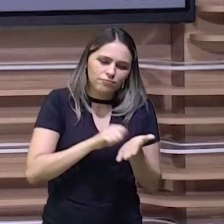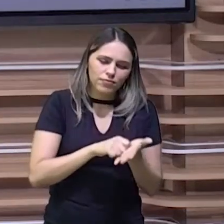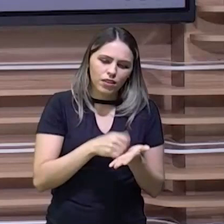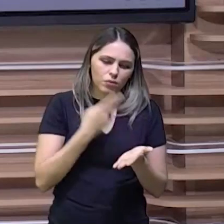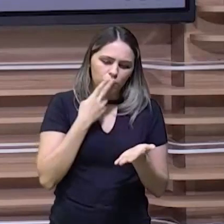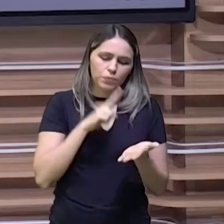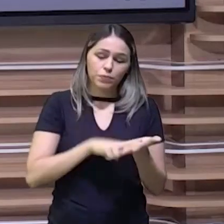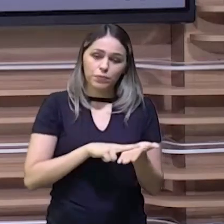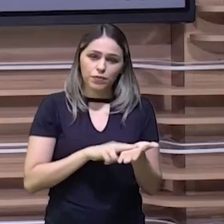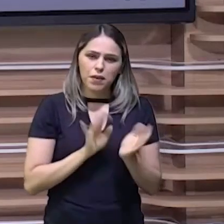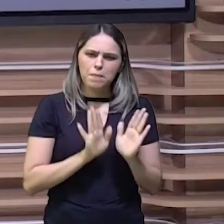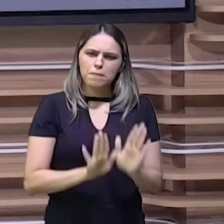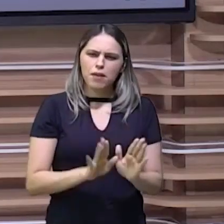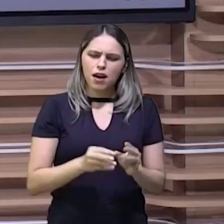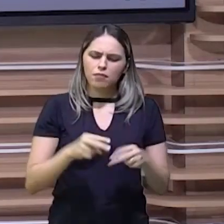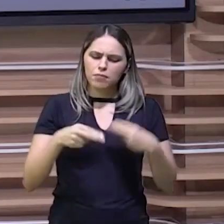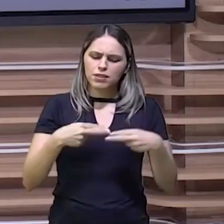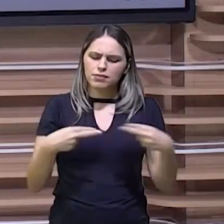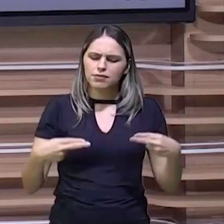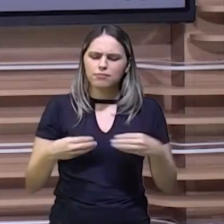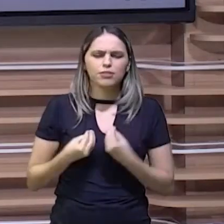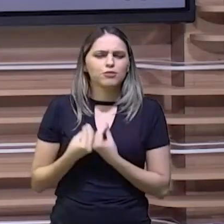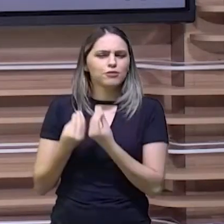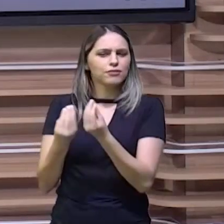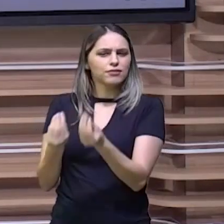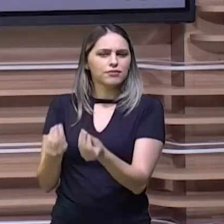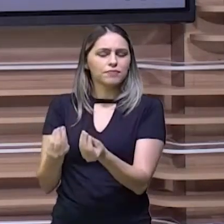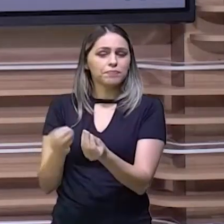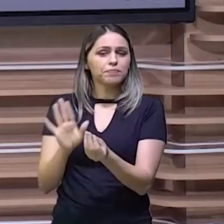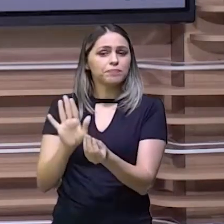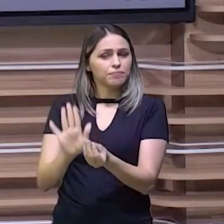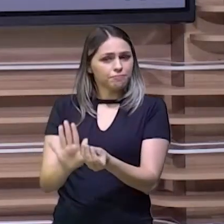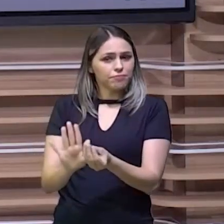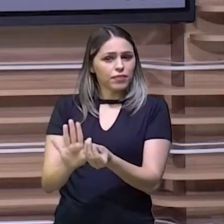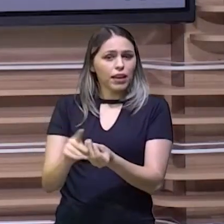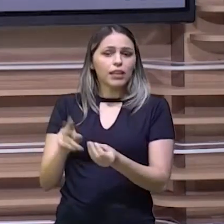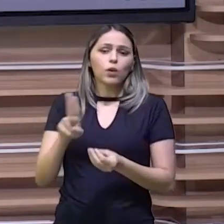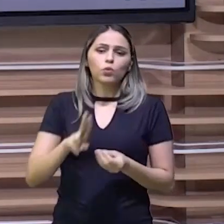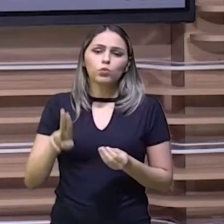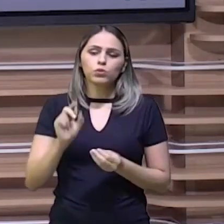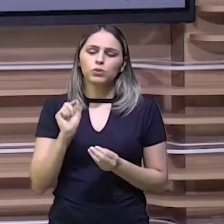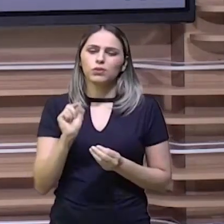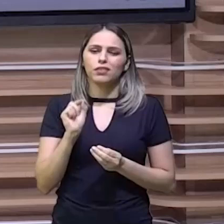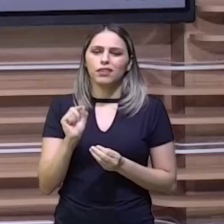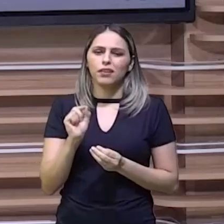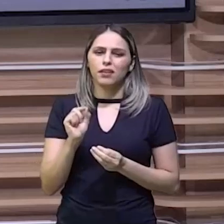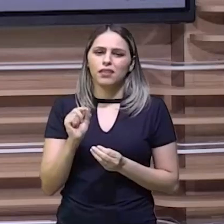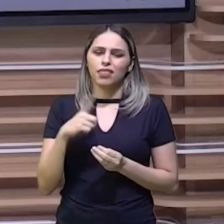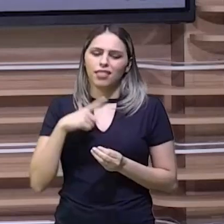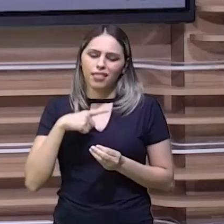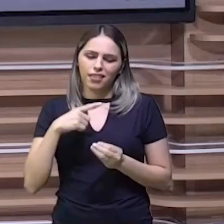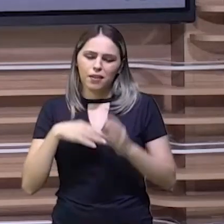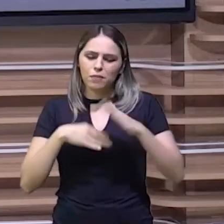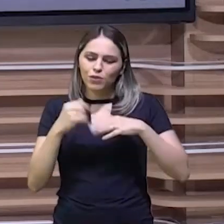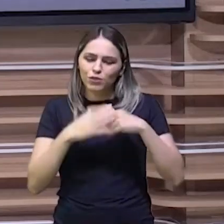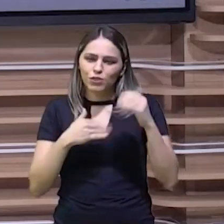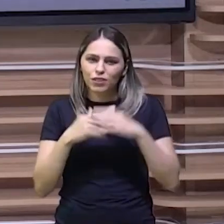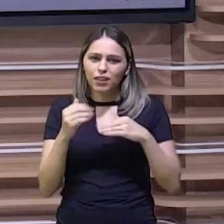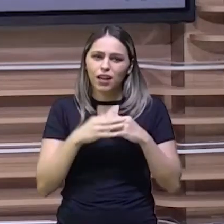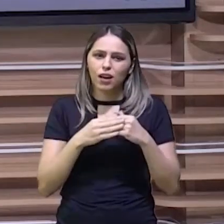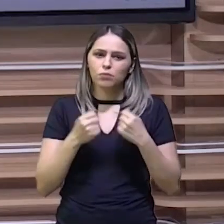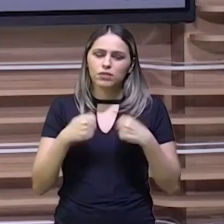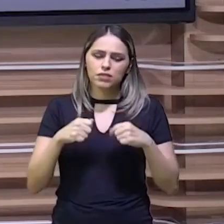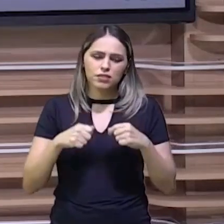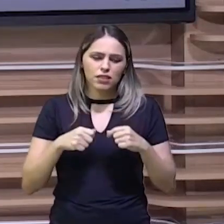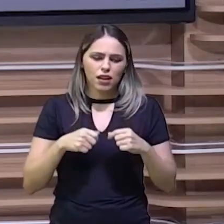presente para alguém, mas tem que fazer uma surpresa nessa entrega. Para isso, existe o carteiro. Se você não colocar o local